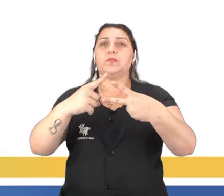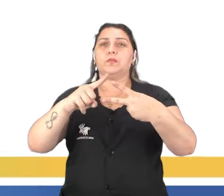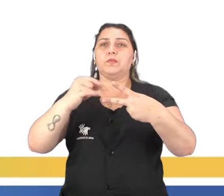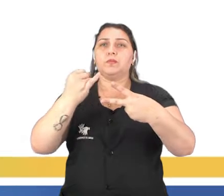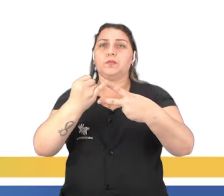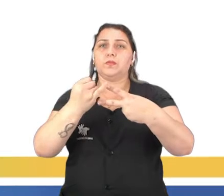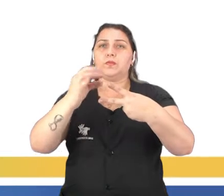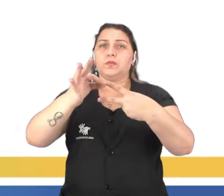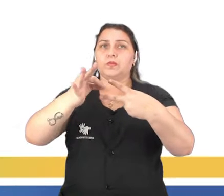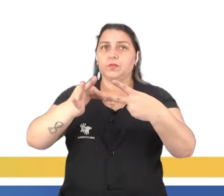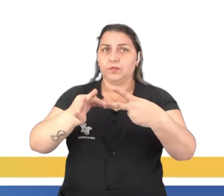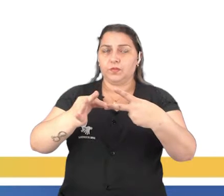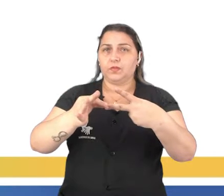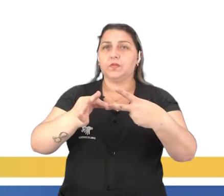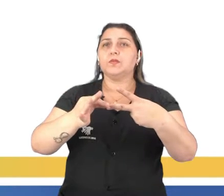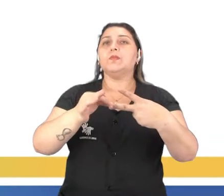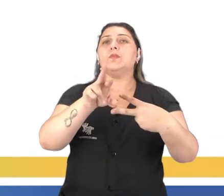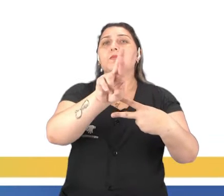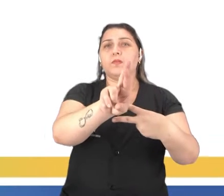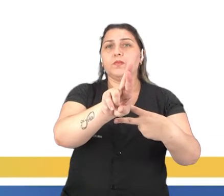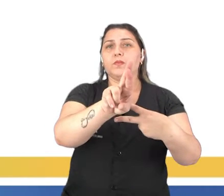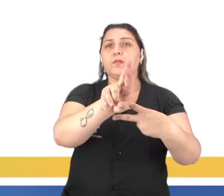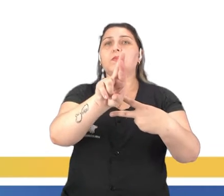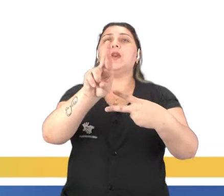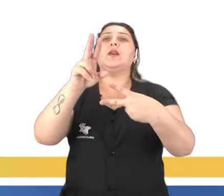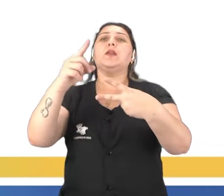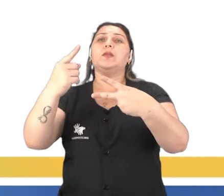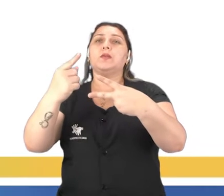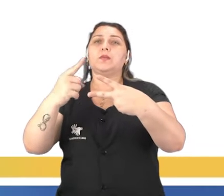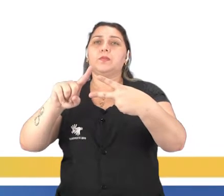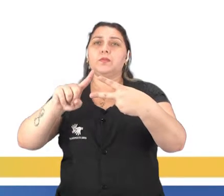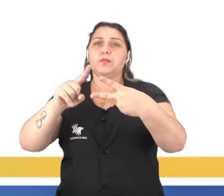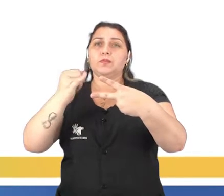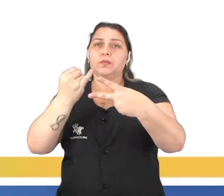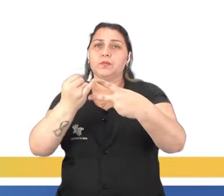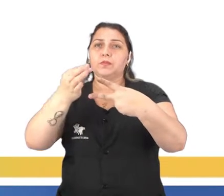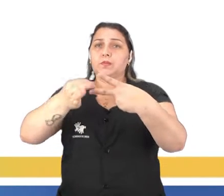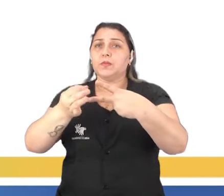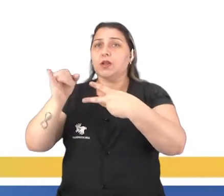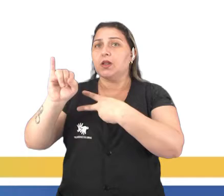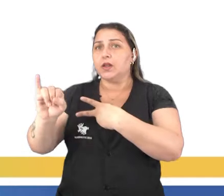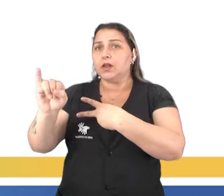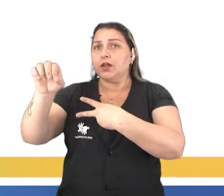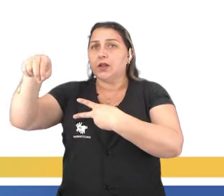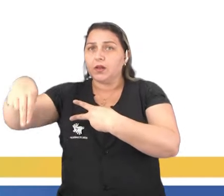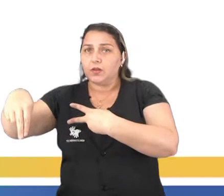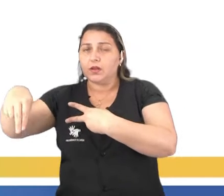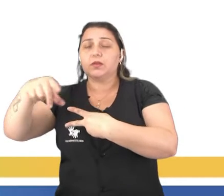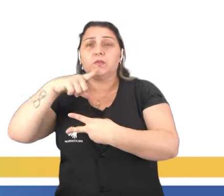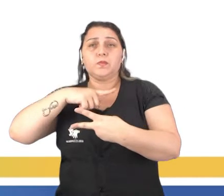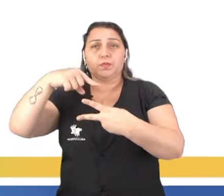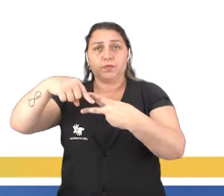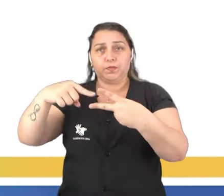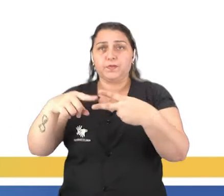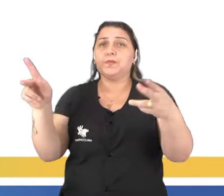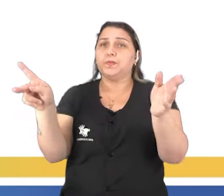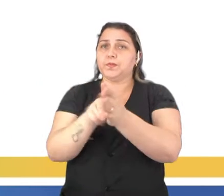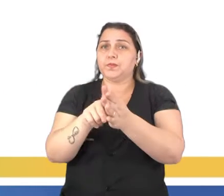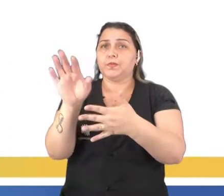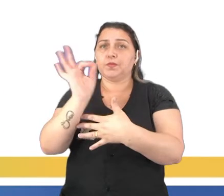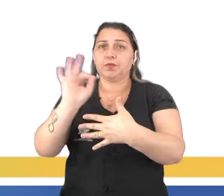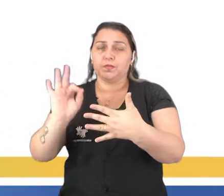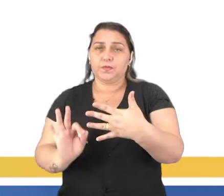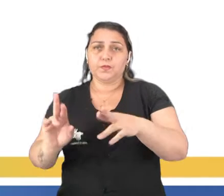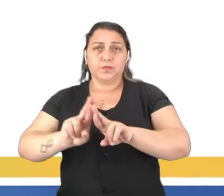que a gente chama de irregular. Muito bem. Bom, então o polígono regular, ele vai possuir duas propriedades que